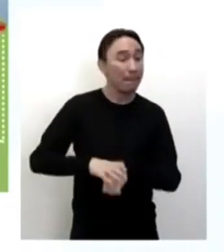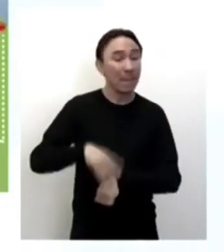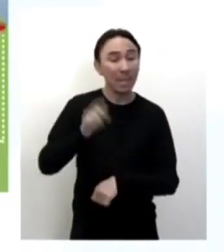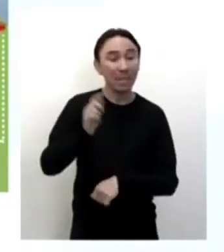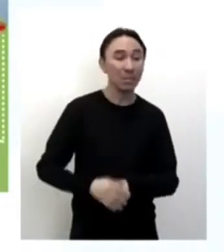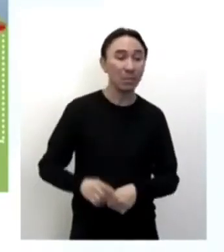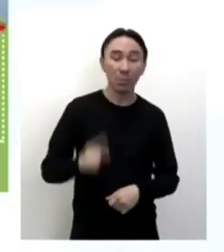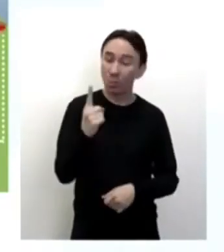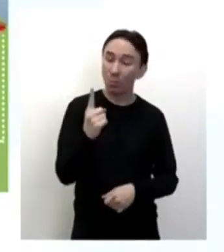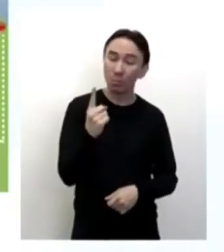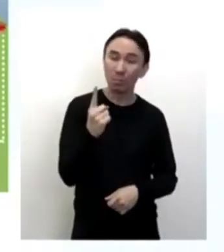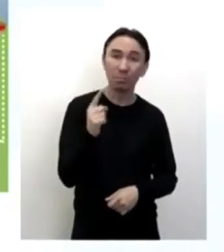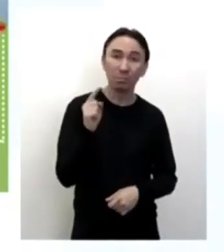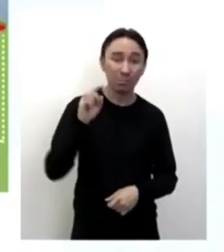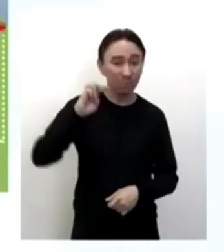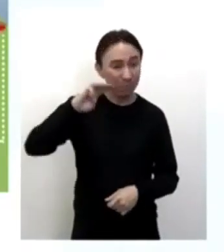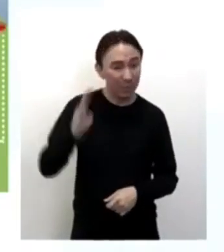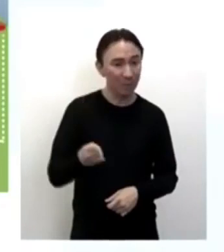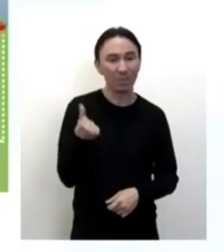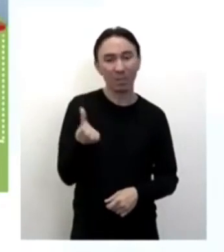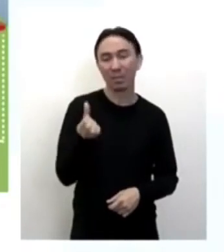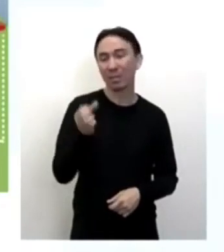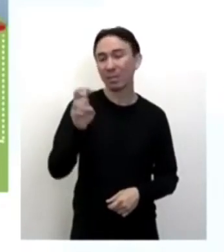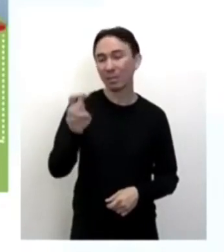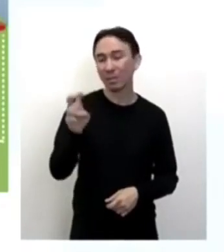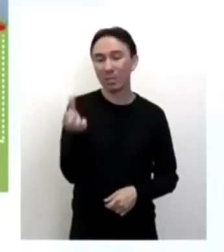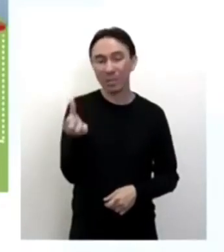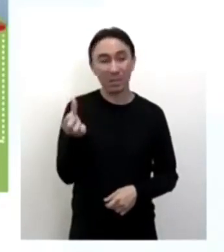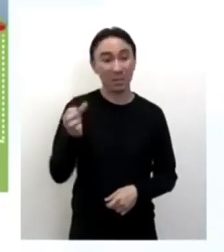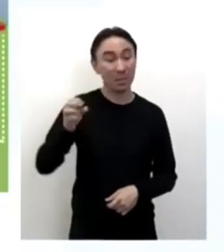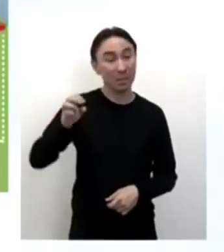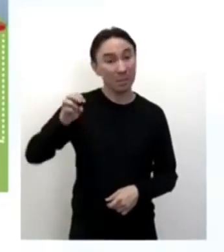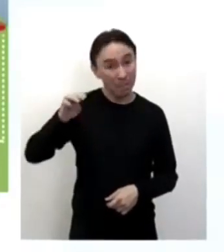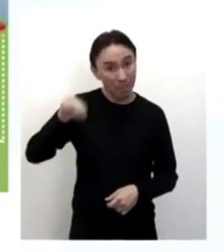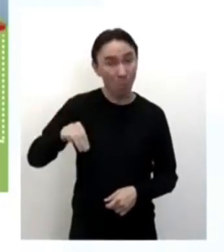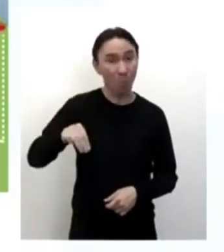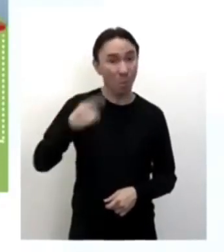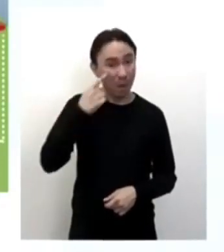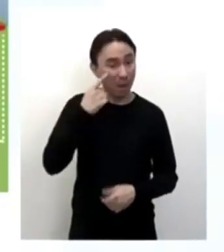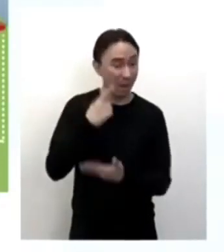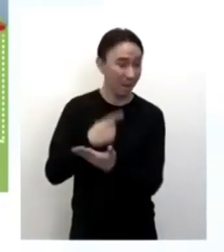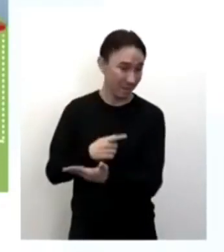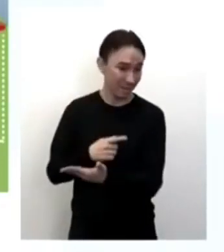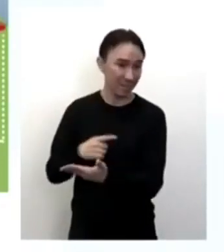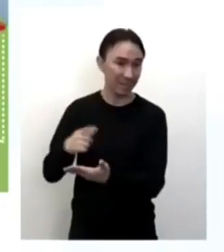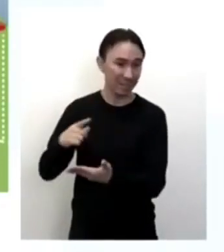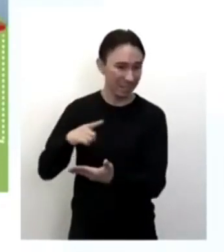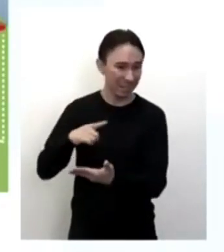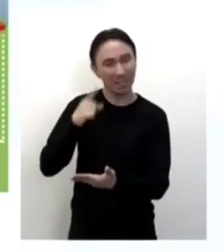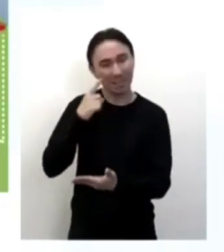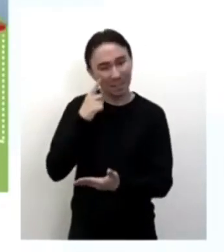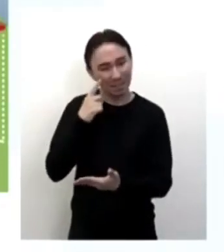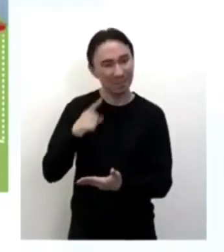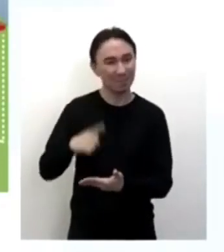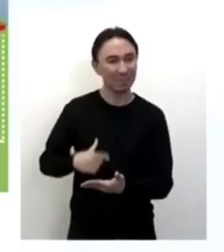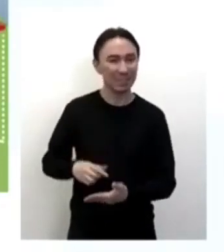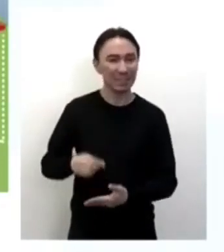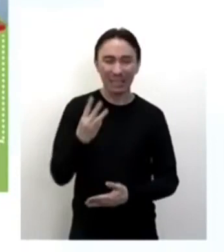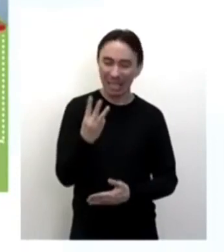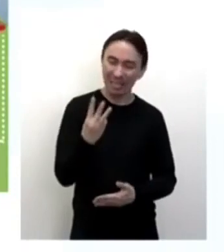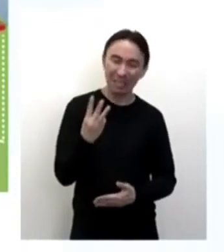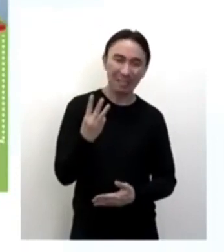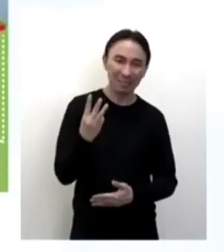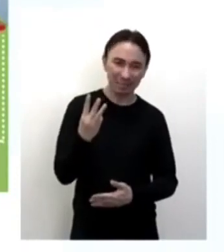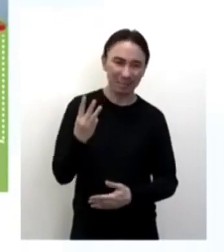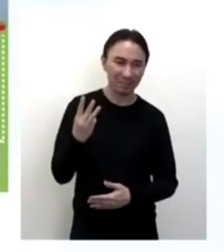1.650.000 quilômetros que tem até 3 miligramas litro, né? Então, está numa posição ainda de bastante